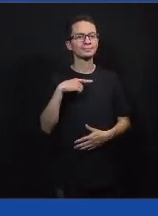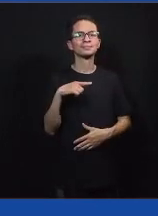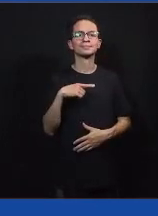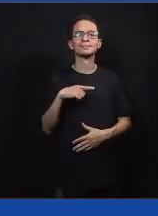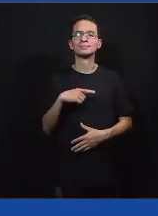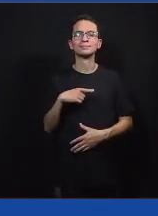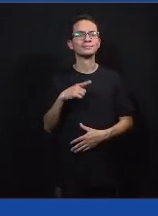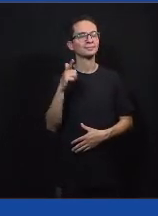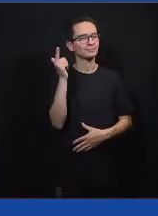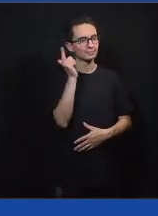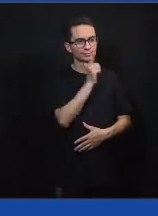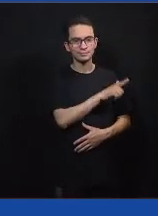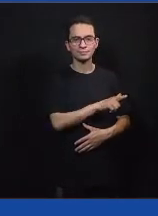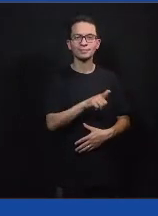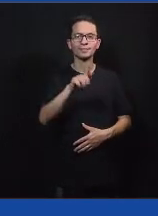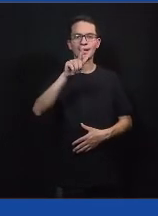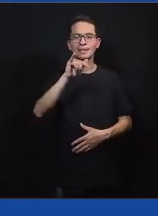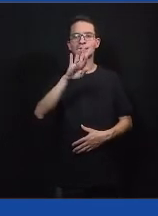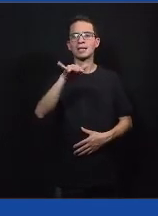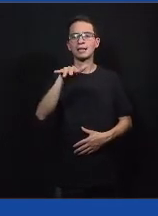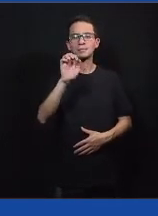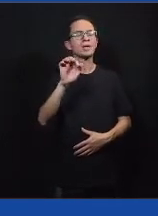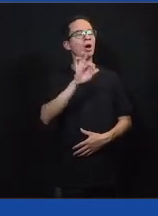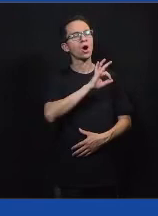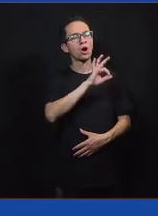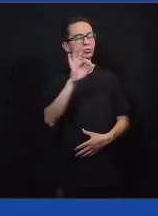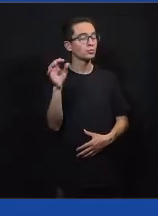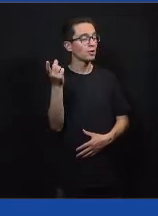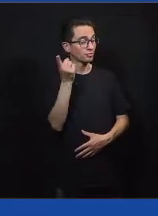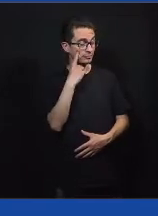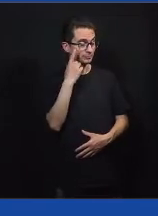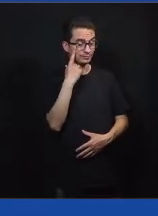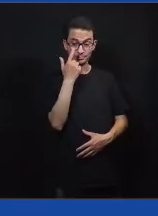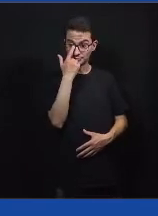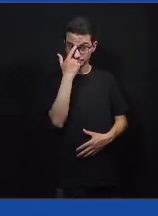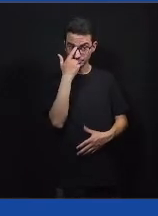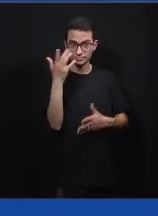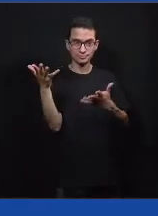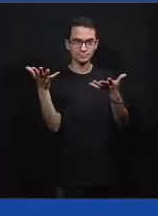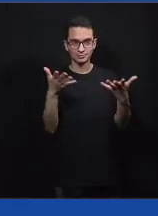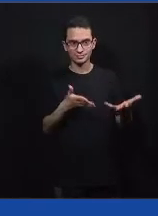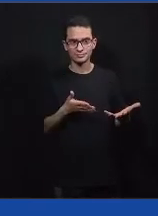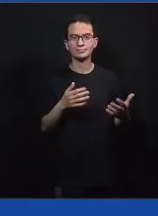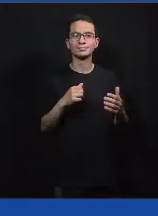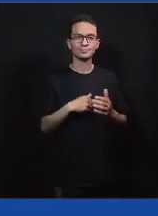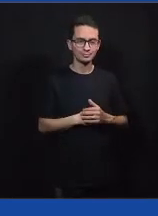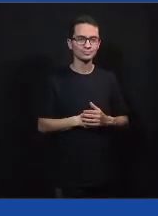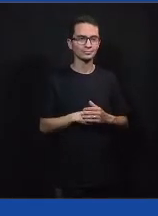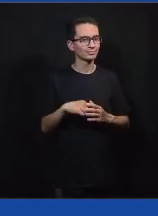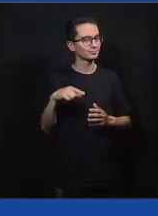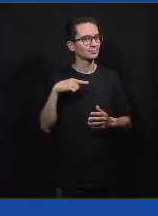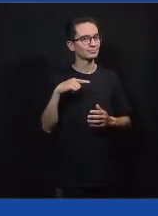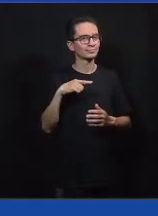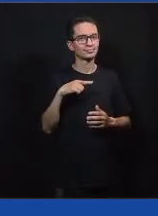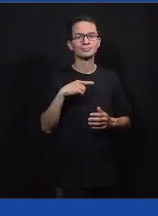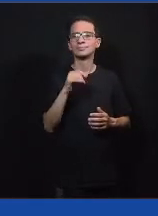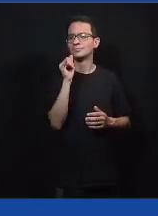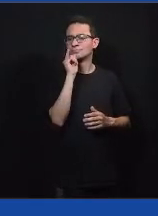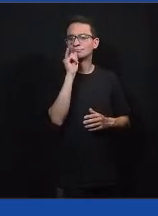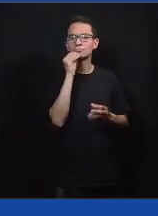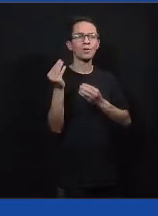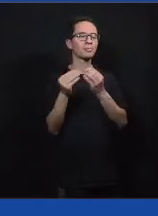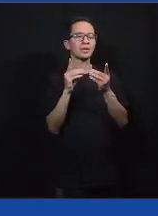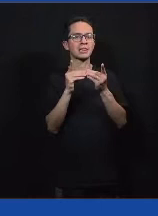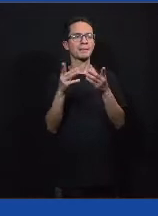e é isso usar eh vou apresentar aqui um pouquinho para vocês como vai ser a nossa dinâmica